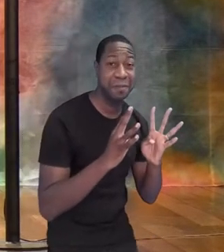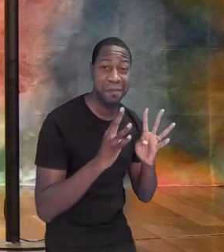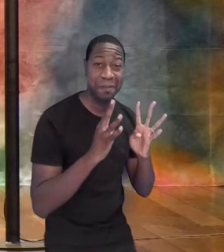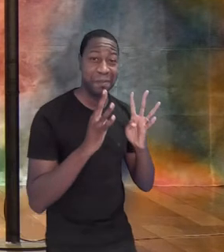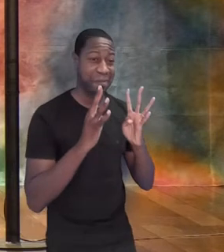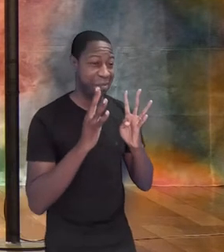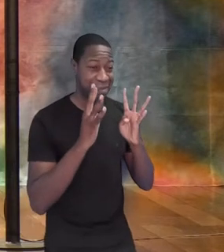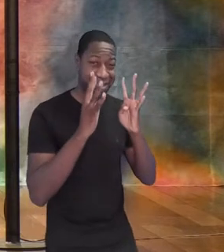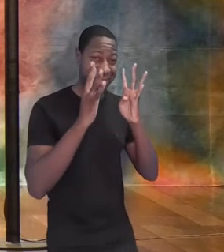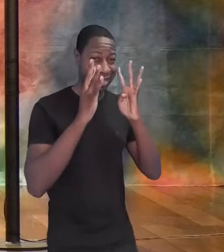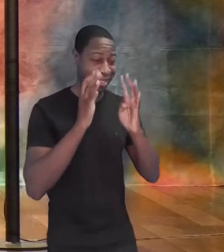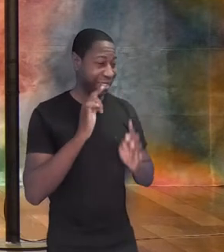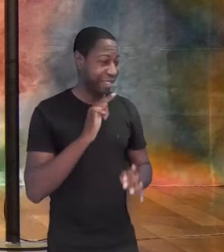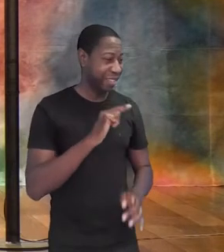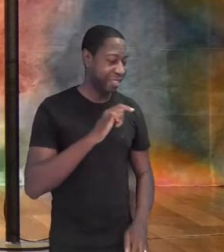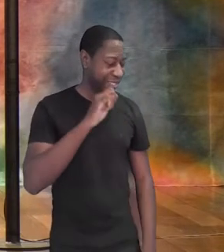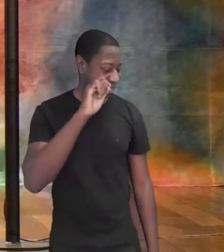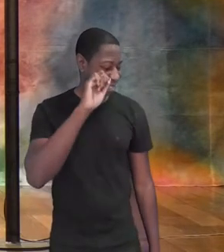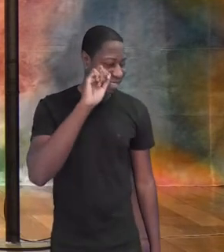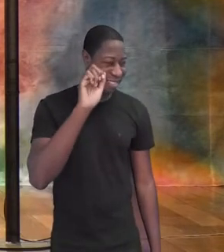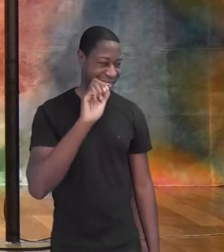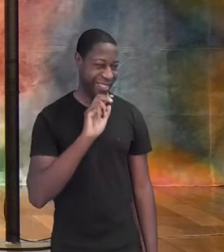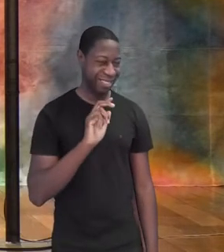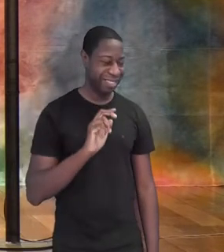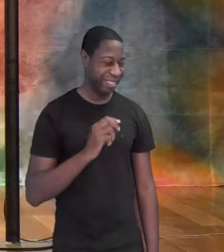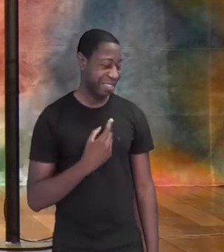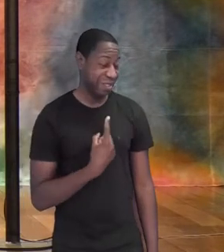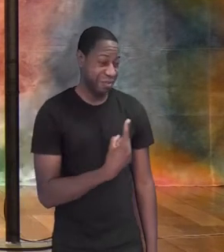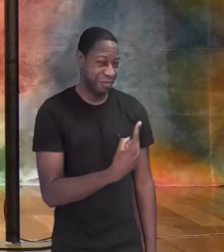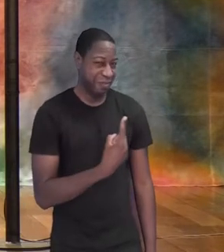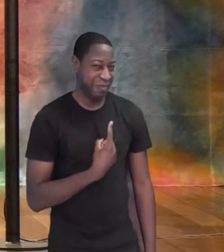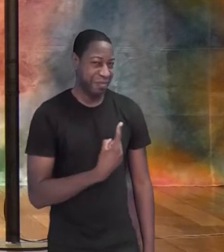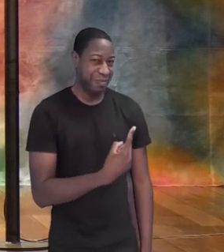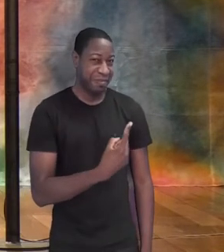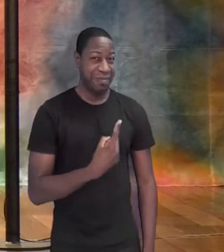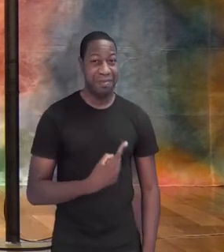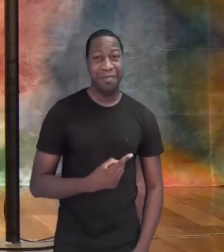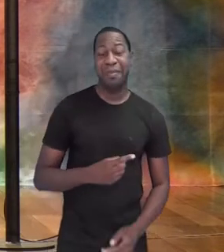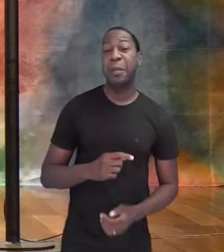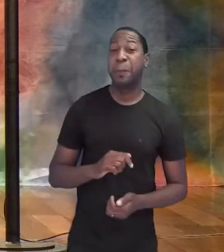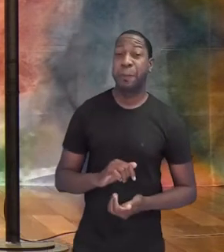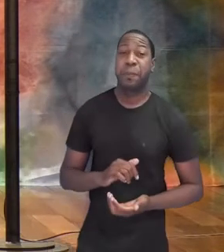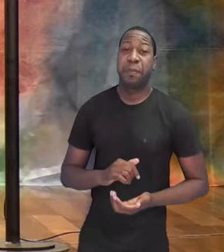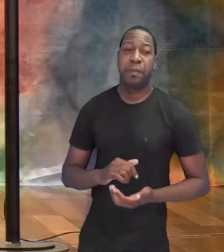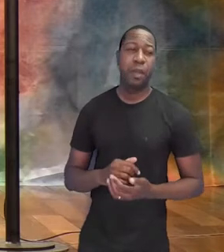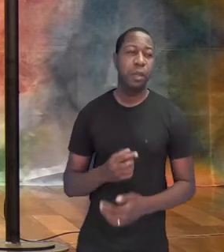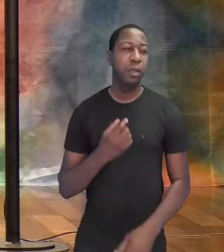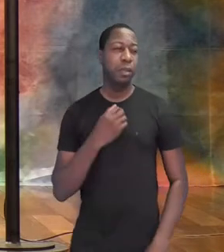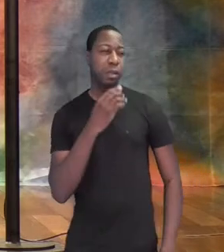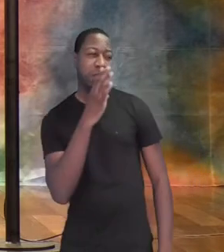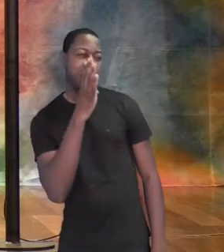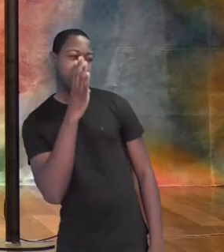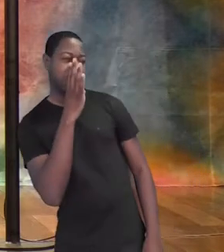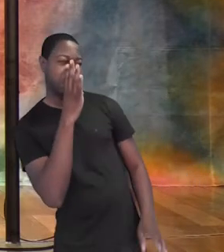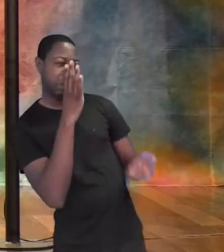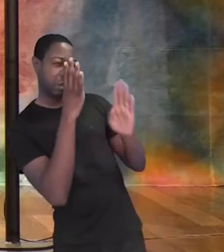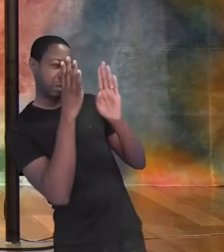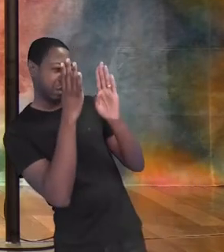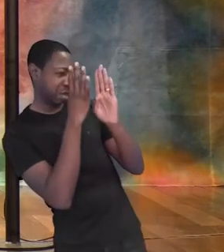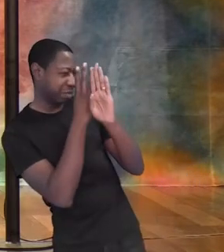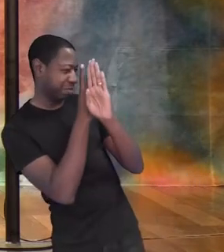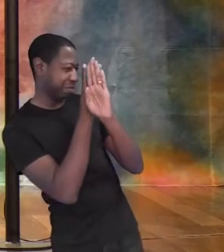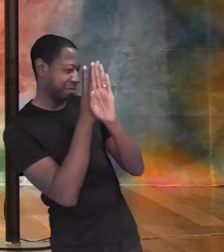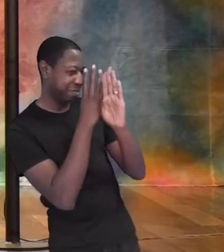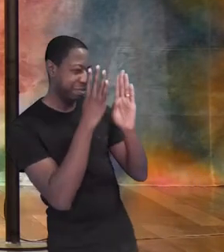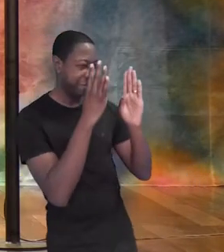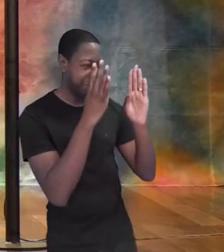os trilhos sapecas jogam mais bondes um pro outro. E o sol das tardinhas de abril espia entre as